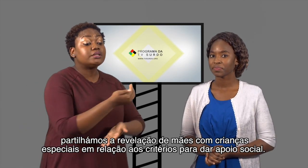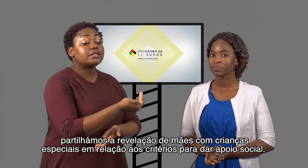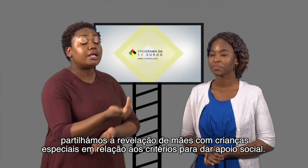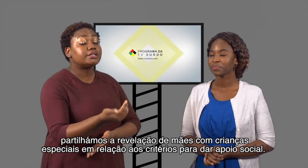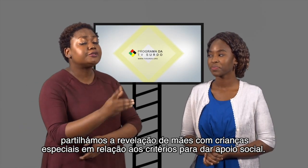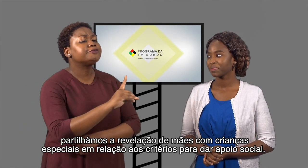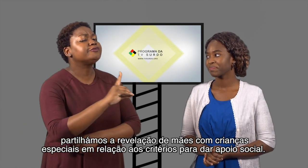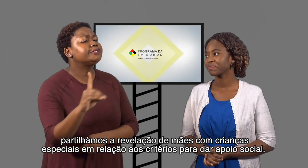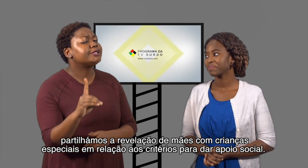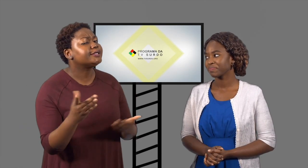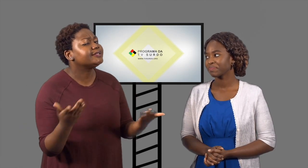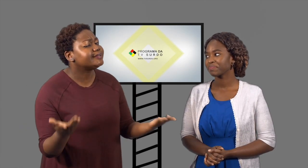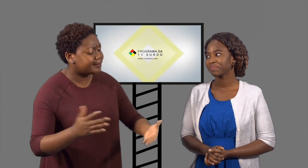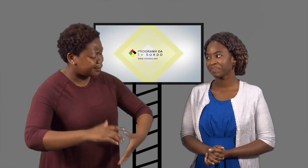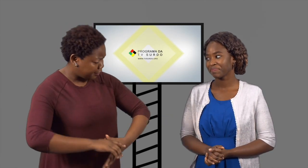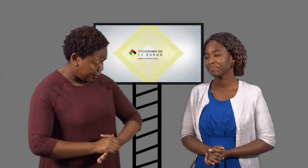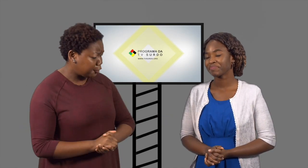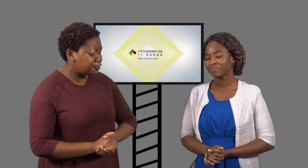para dar apoio social.